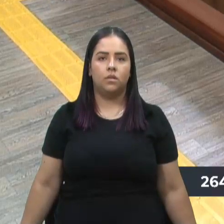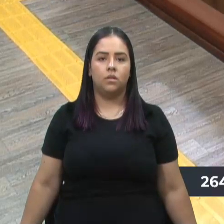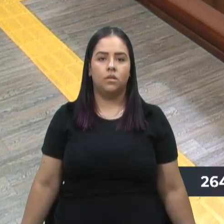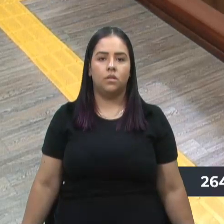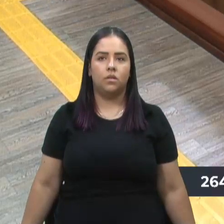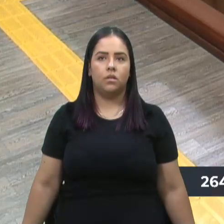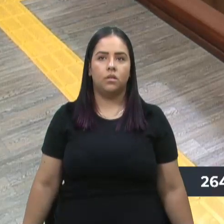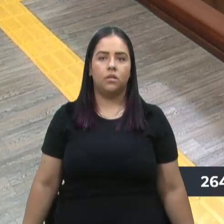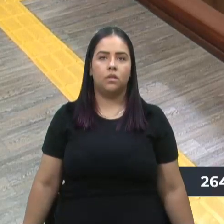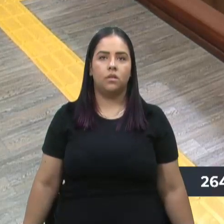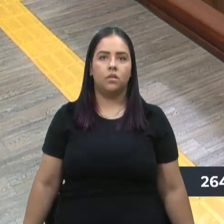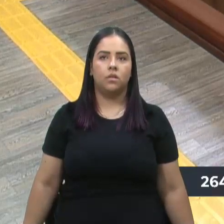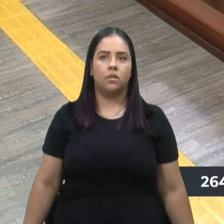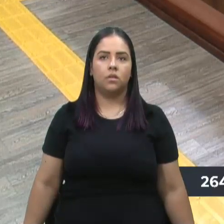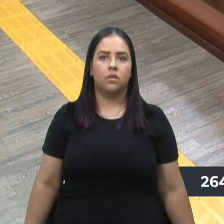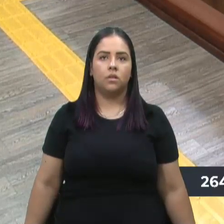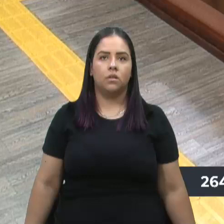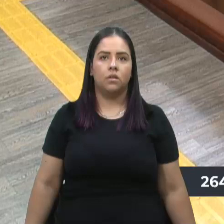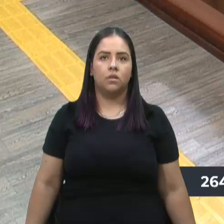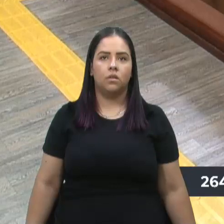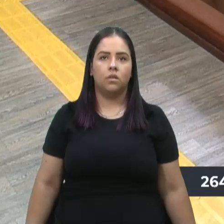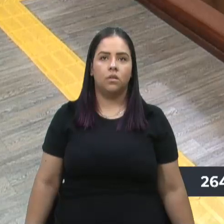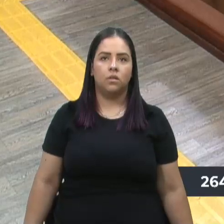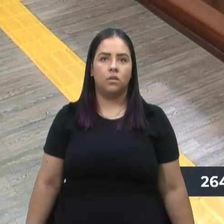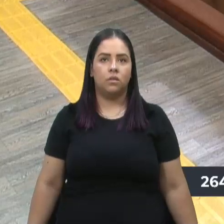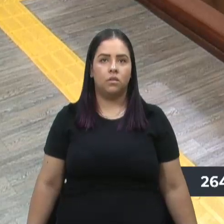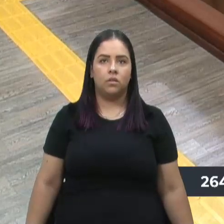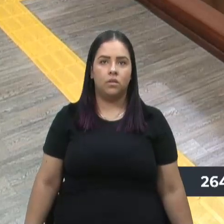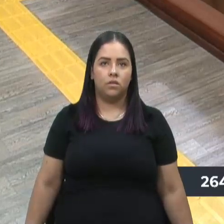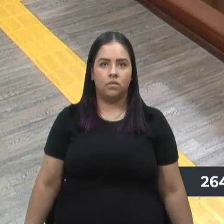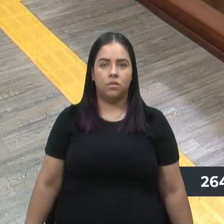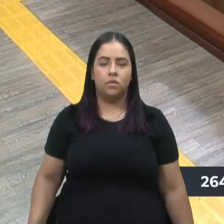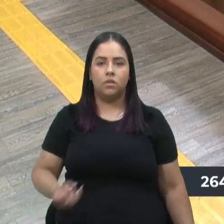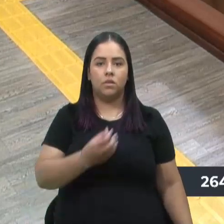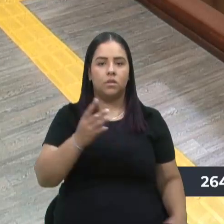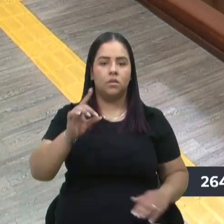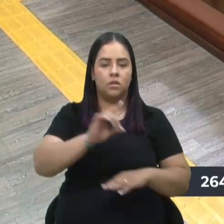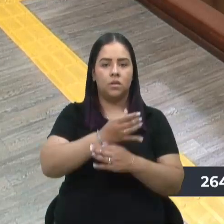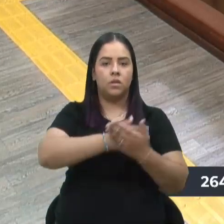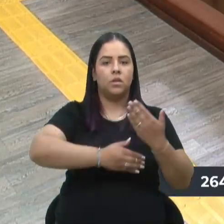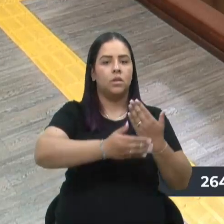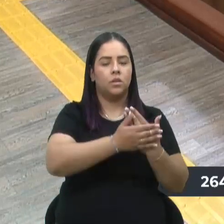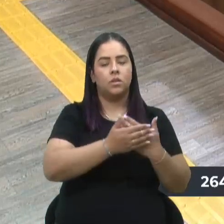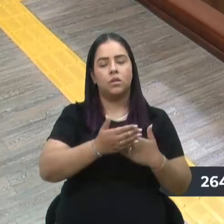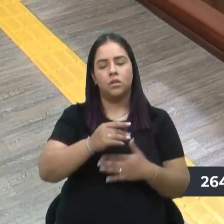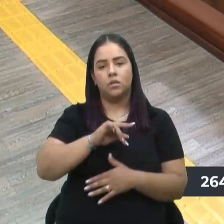Aí. Ok, bom dia a todos. Bom dia, senhor presidente.